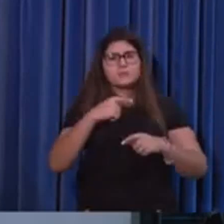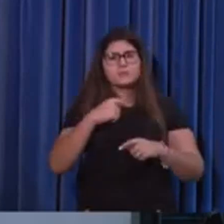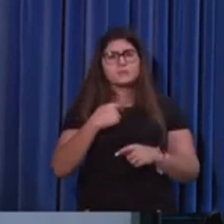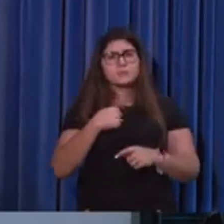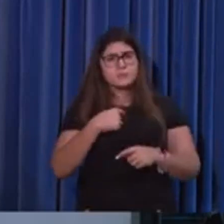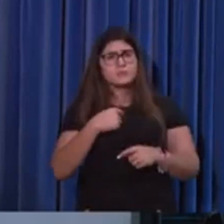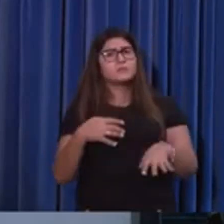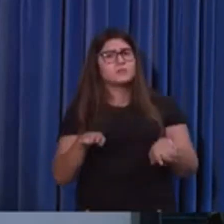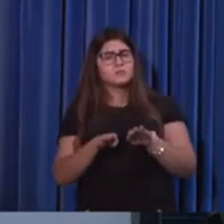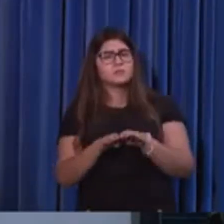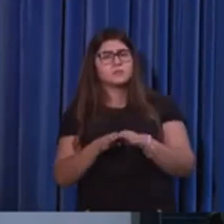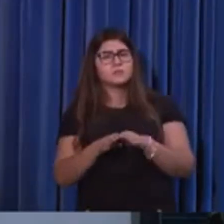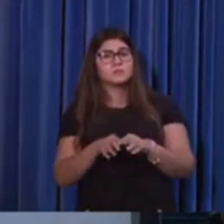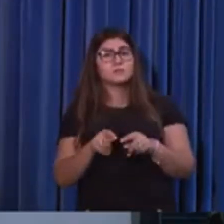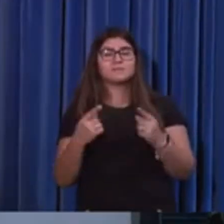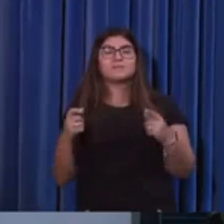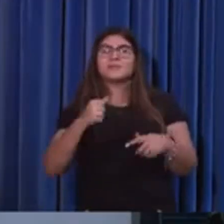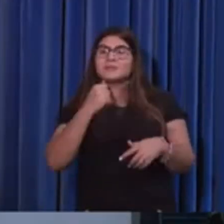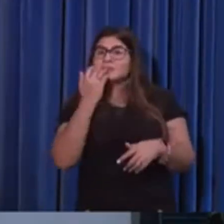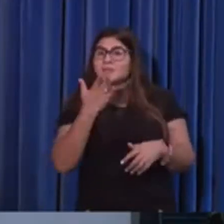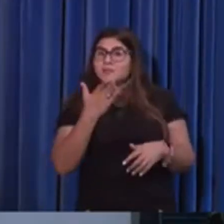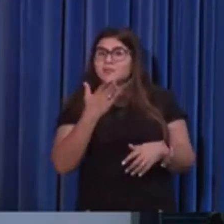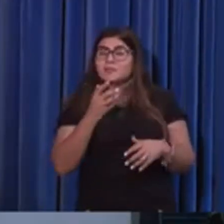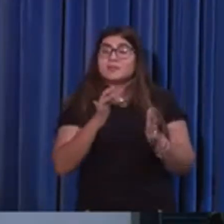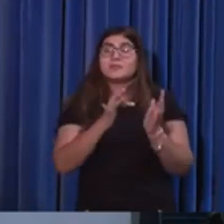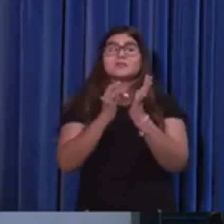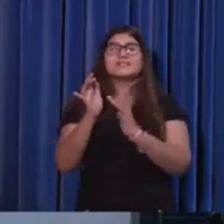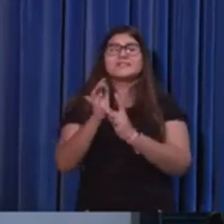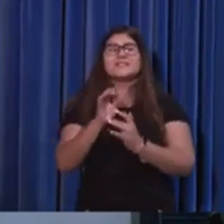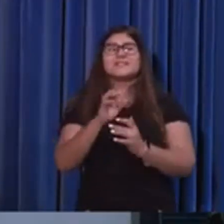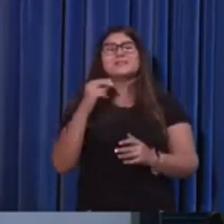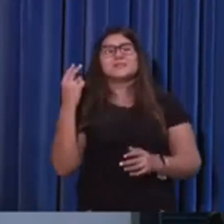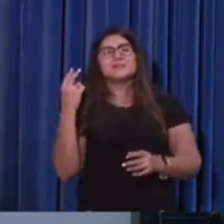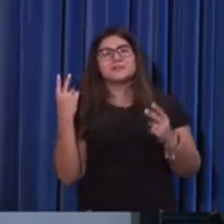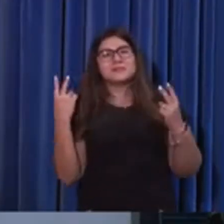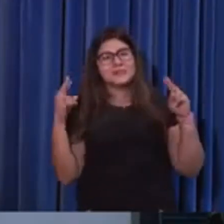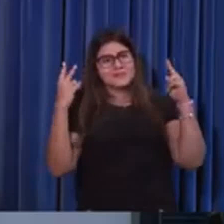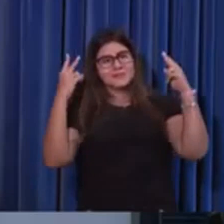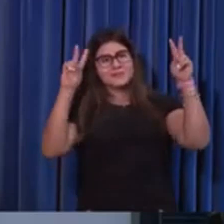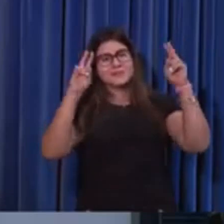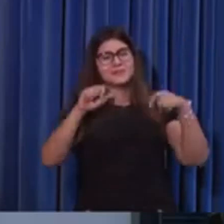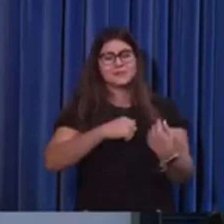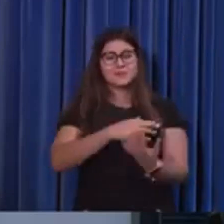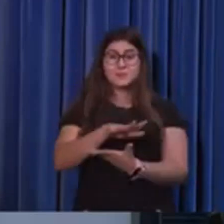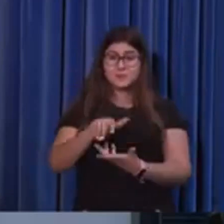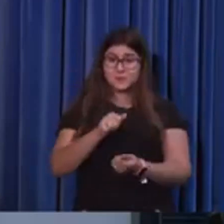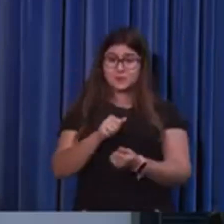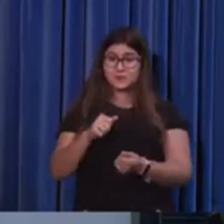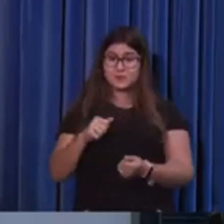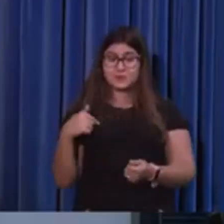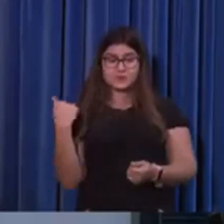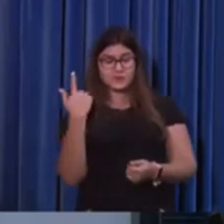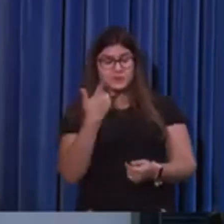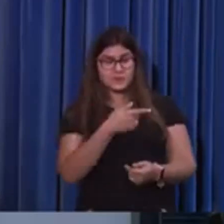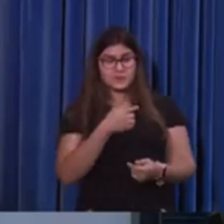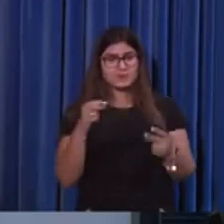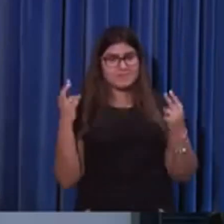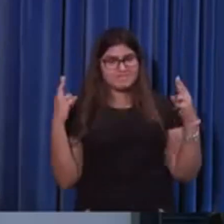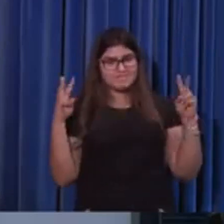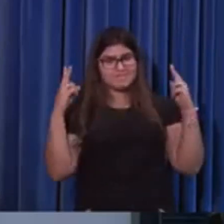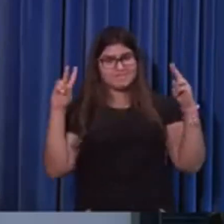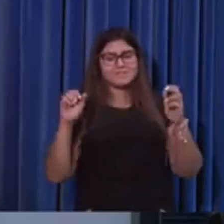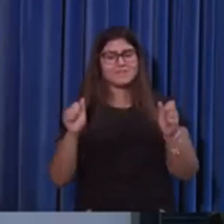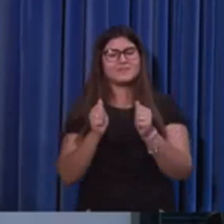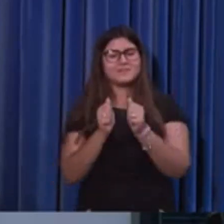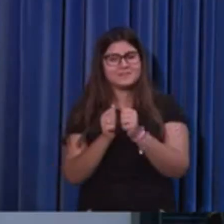olha, tem de bom ânimo, eu venci o mundo, Jesus venceu o mundo, nós vencemos junto com Ele. Essa palavra é para mim e é para